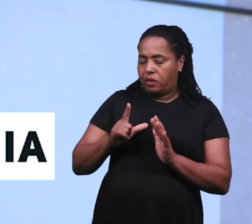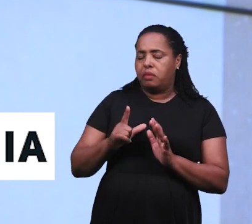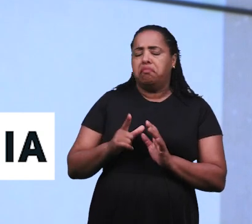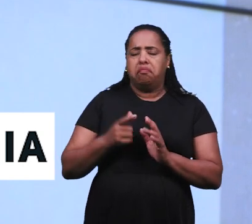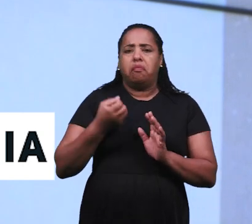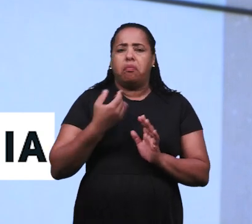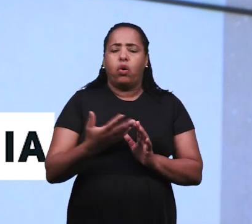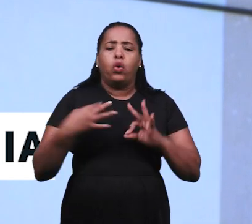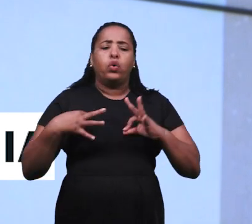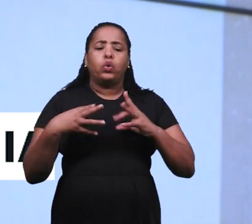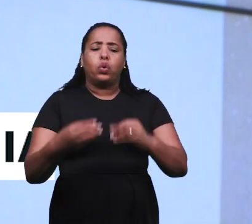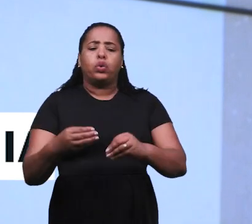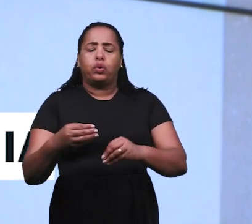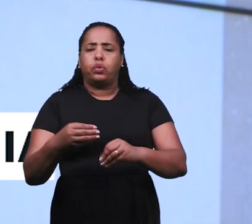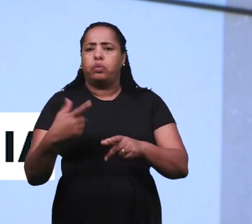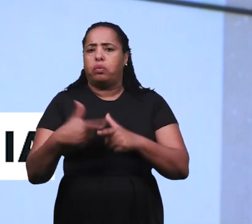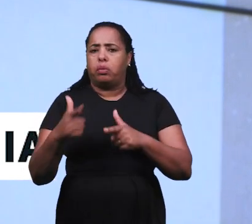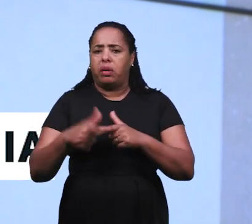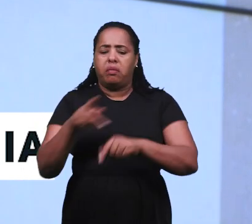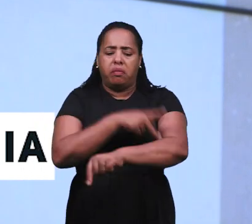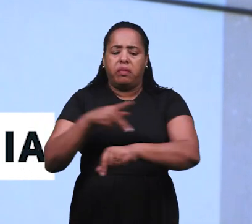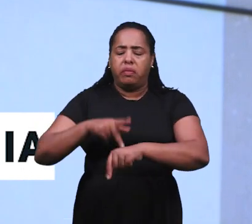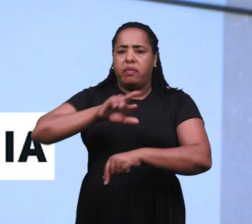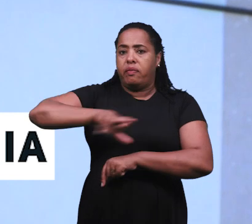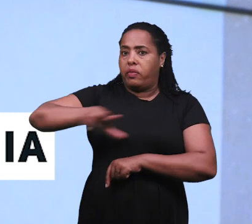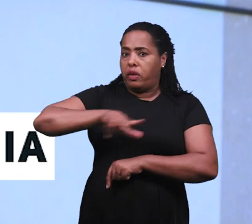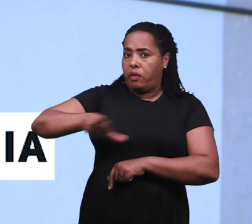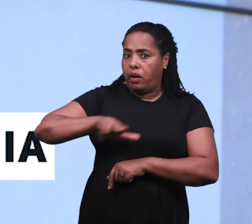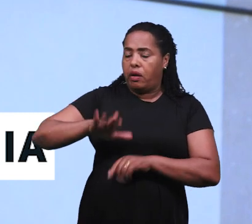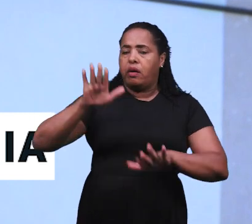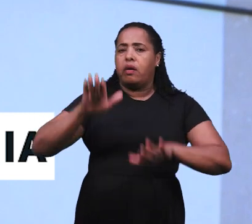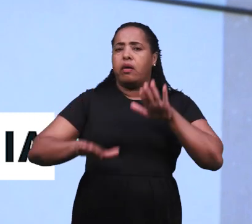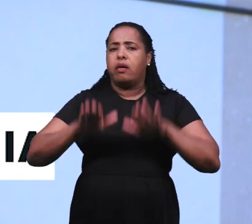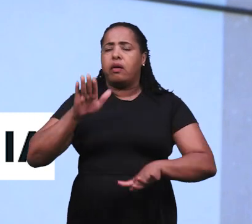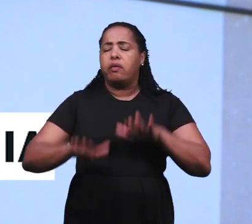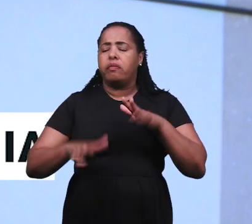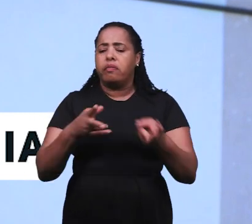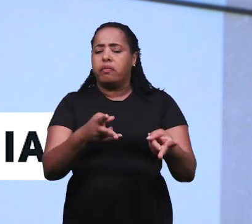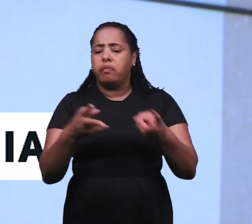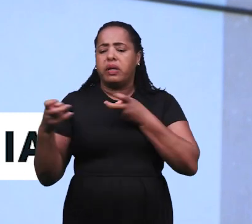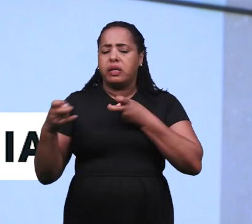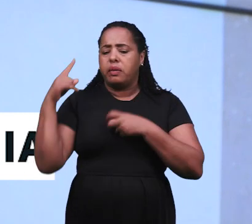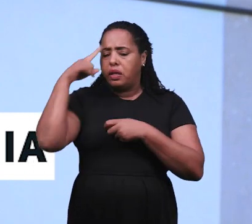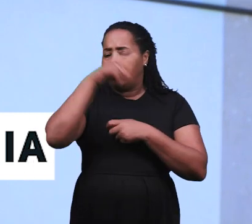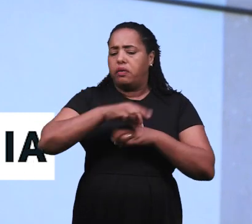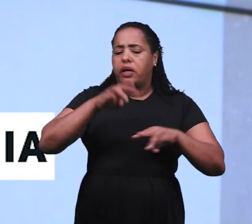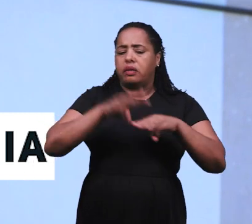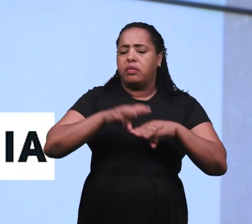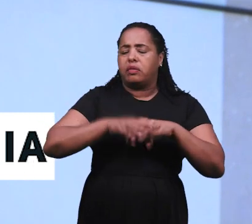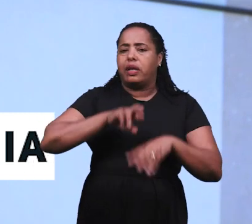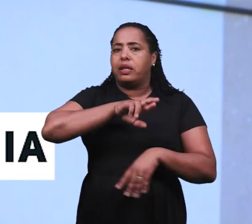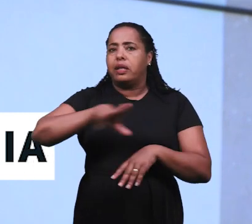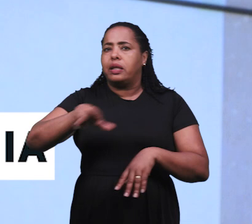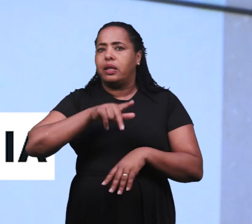colocou, nem todos os problemas são pedagógicos. É. Então, às vezes, você percebe que a dificuldade em matemática não é